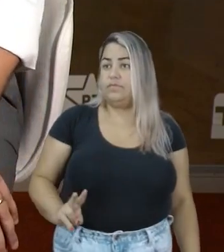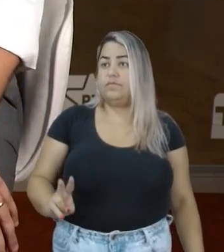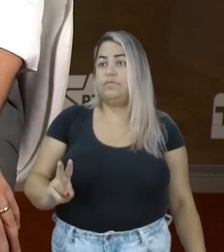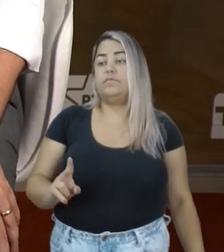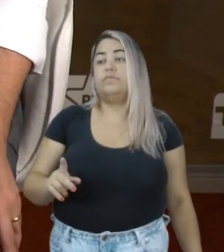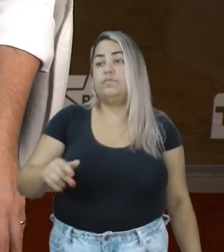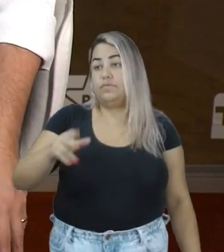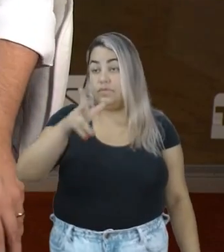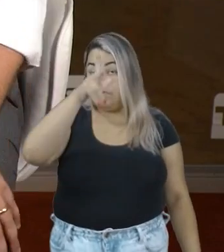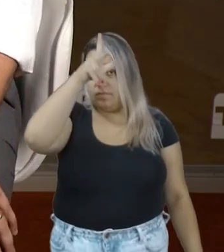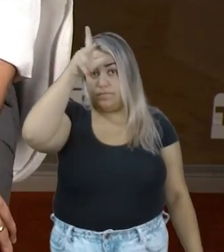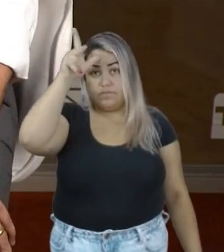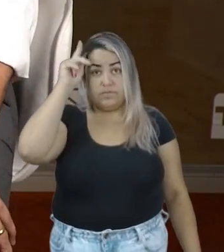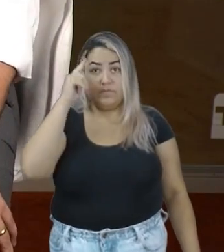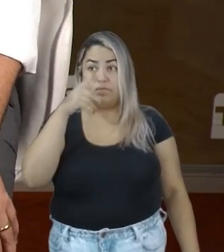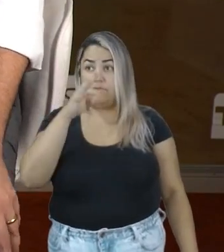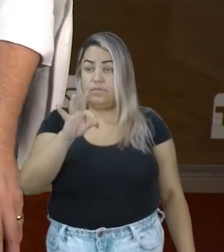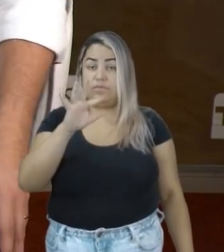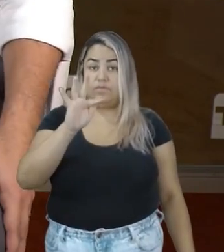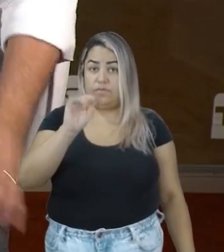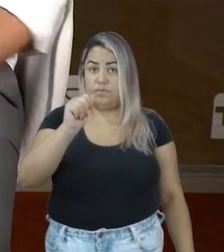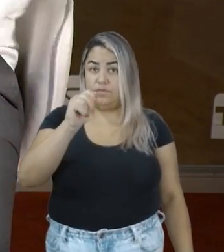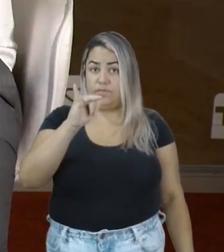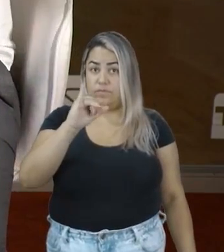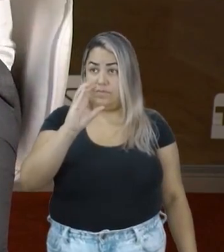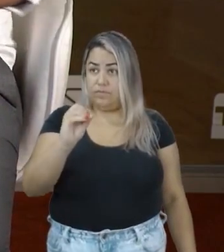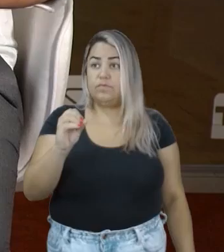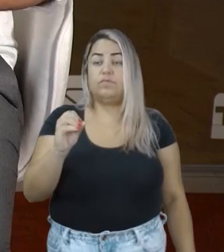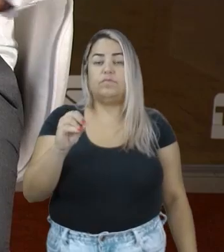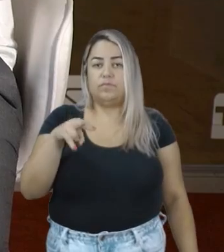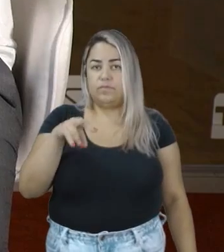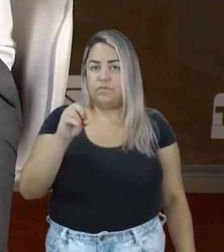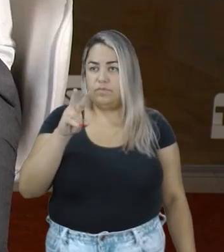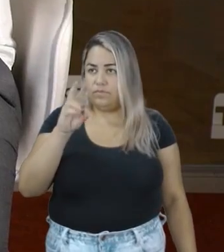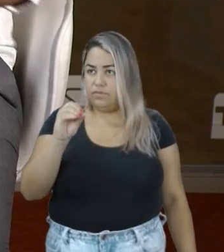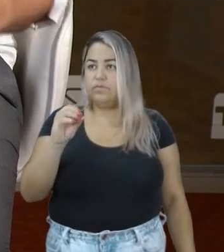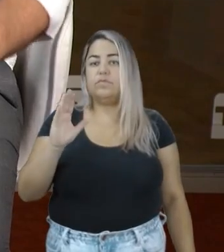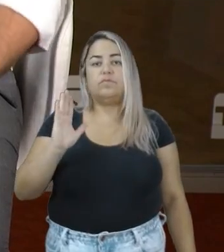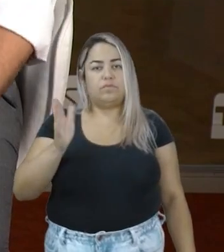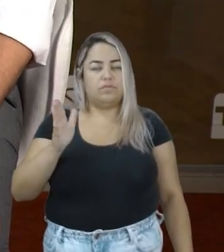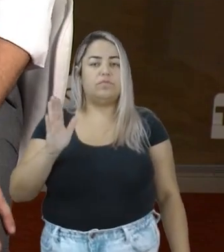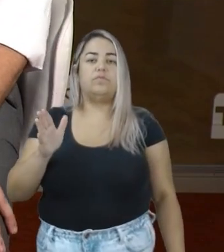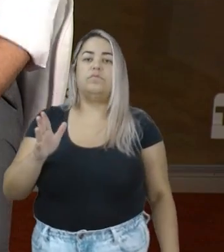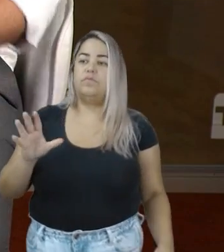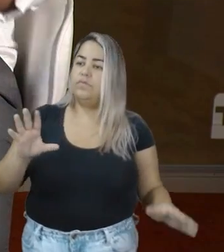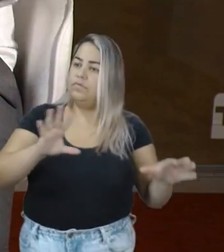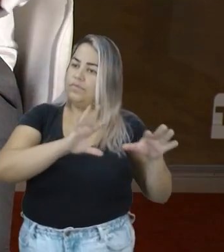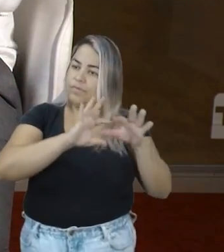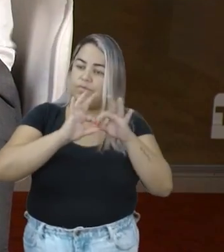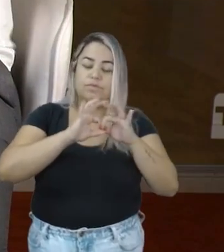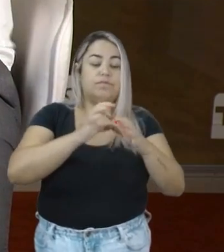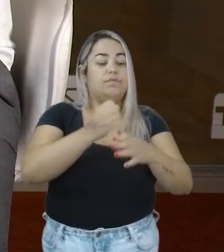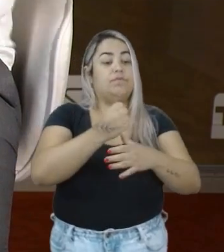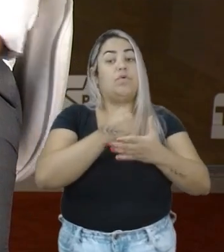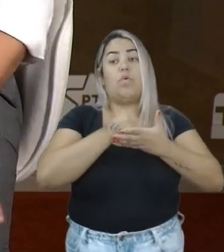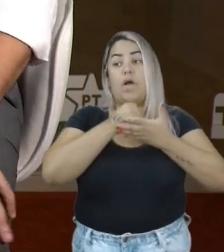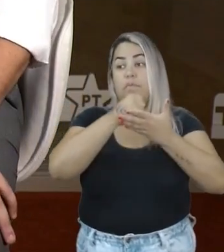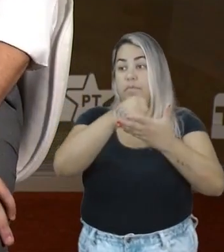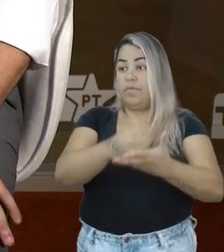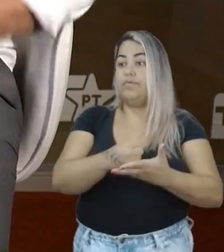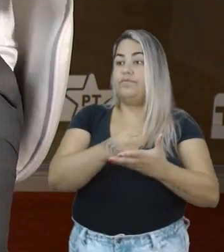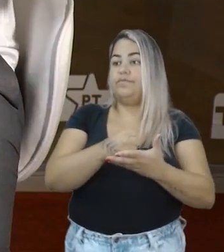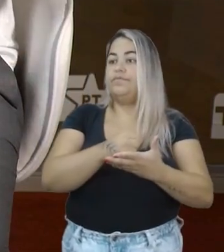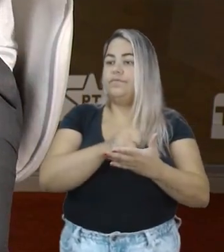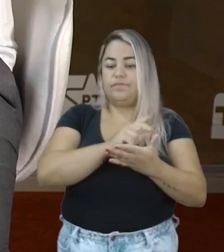Partido dos Trabalhadores, companheiro Fábio Novo, já foi escolhido pelo partido, já recebeu a aliança, o apoio de diversos partidos